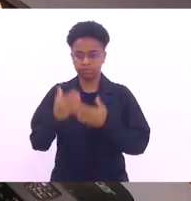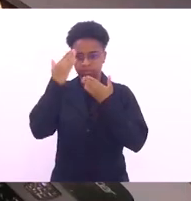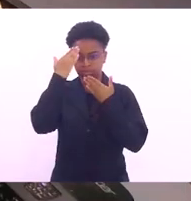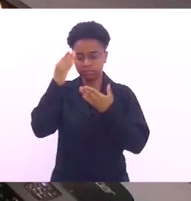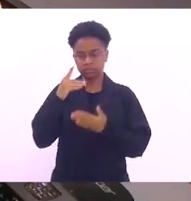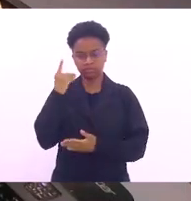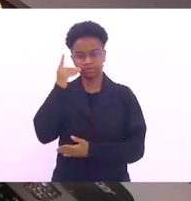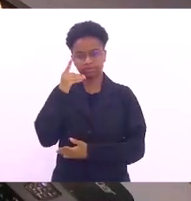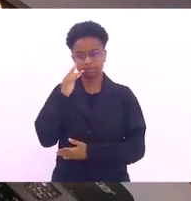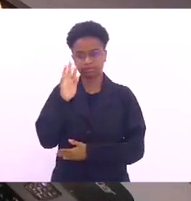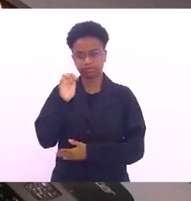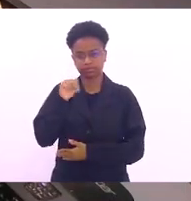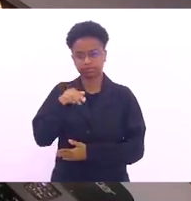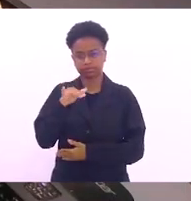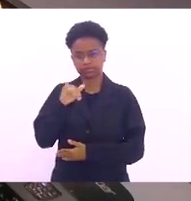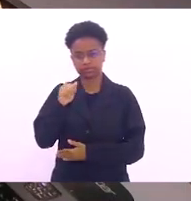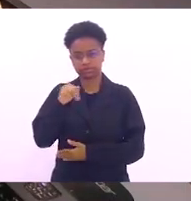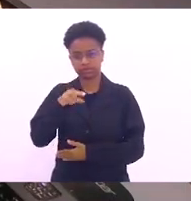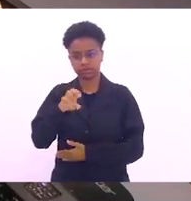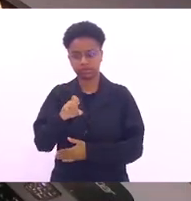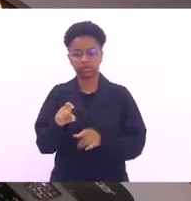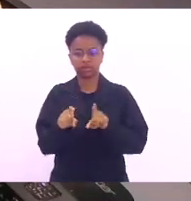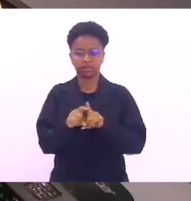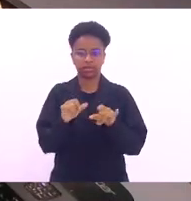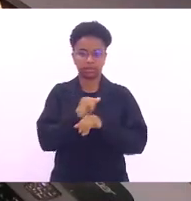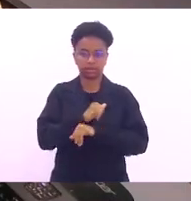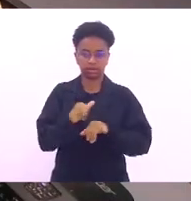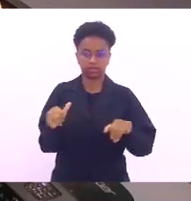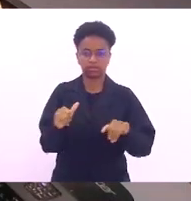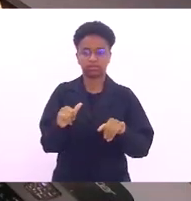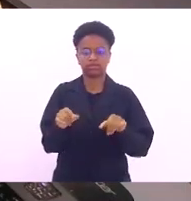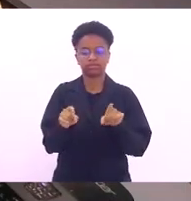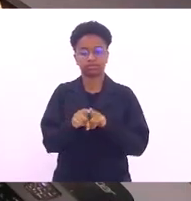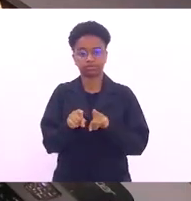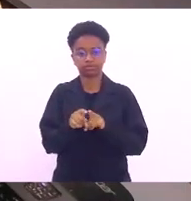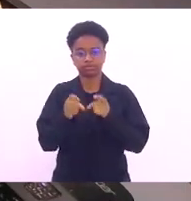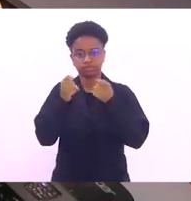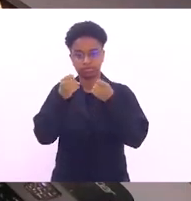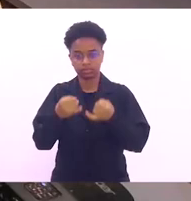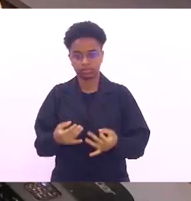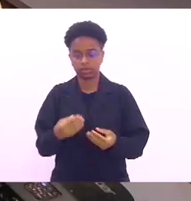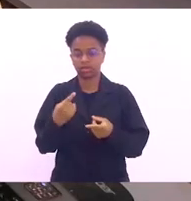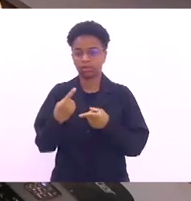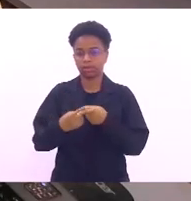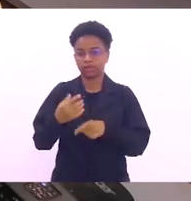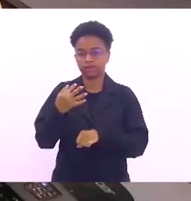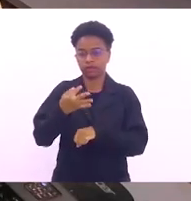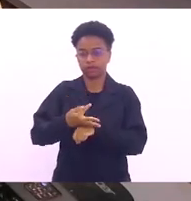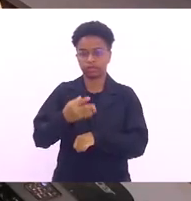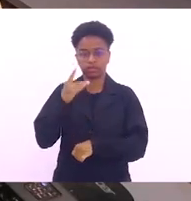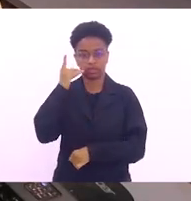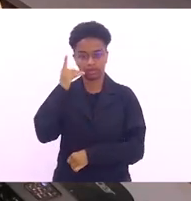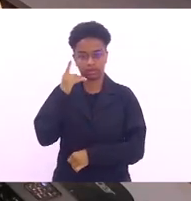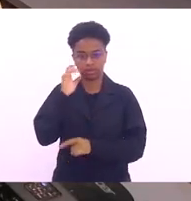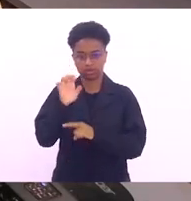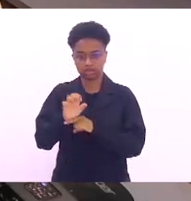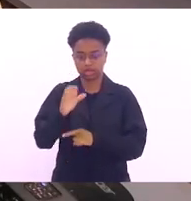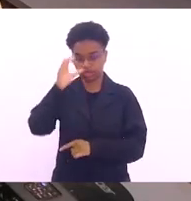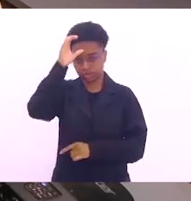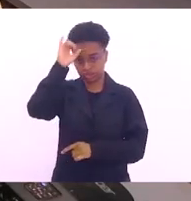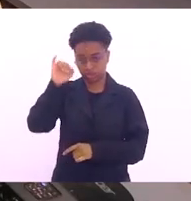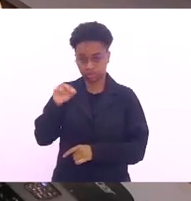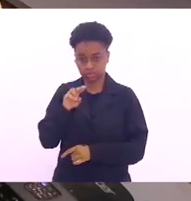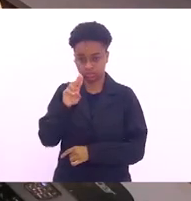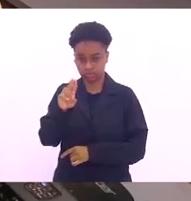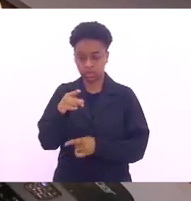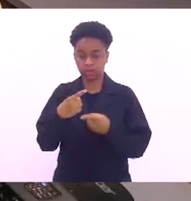Franciane Mota anuncio aqui a Jade justificada a ausência de deputado estadual tia Ju